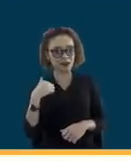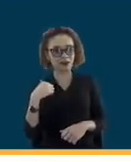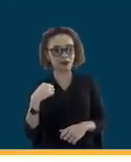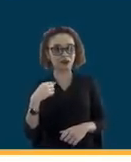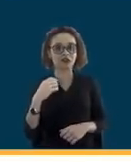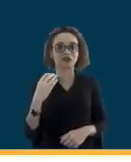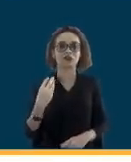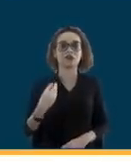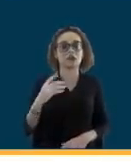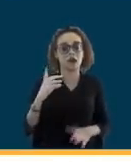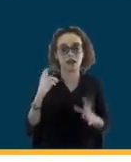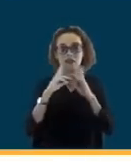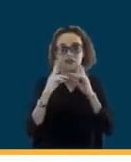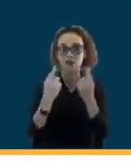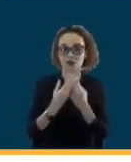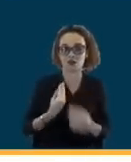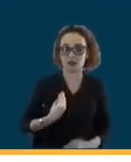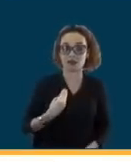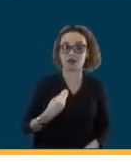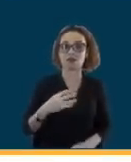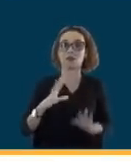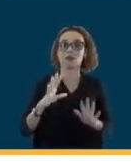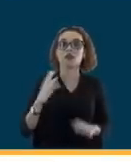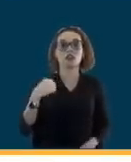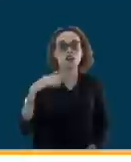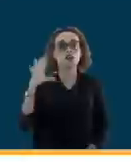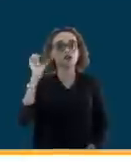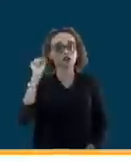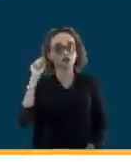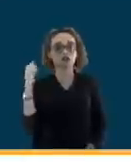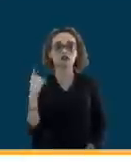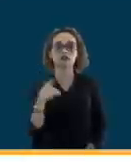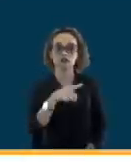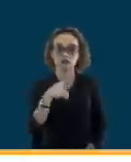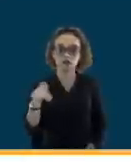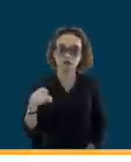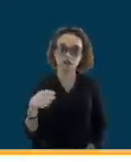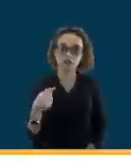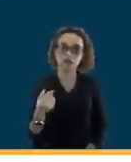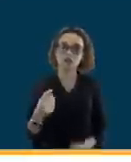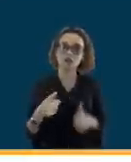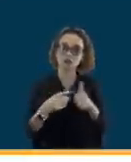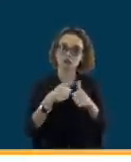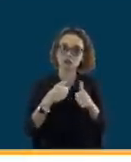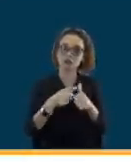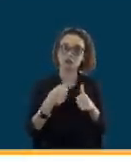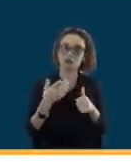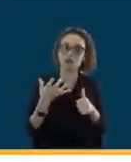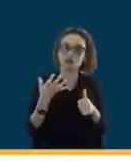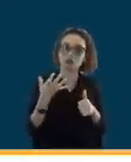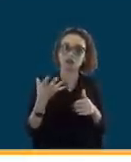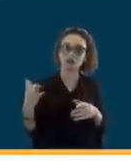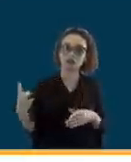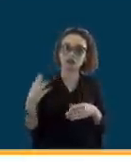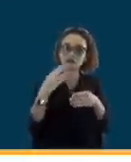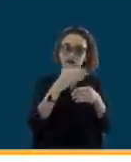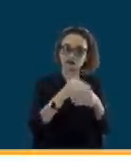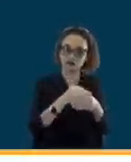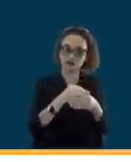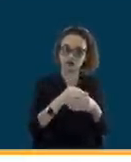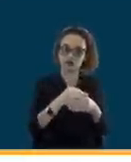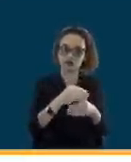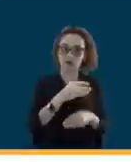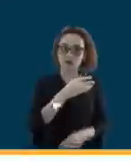na reunião. Eu estava ouvindo vocês. Eu quero, em primeiro lugar, cumprimentar o